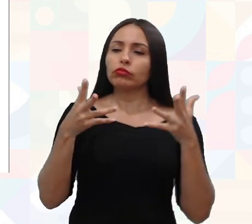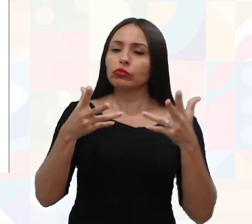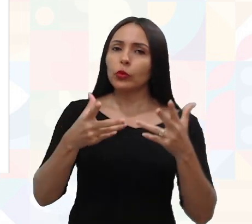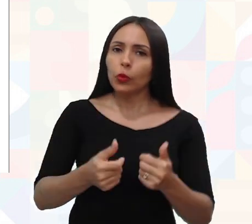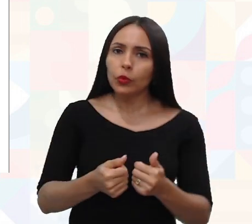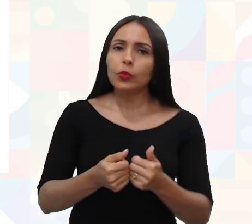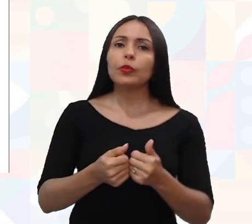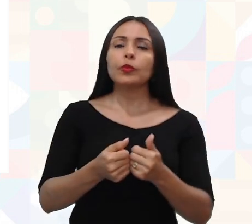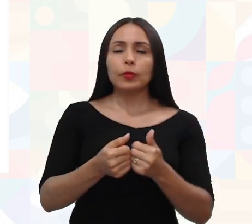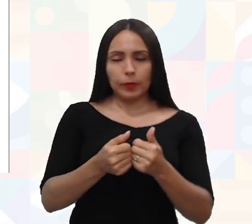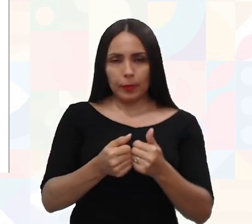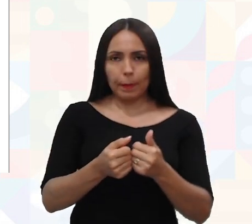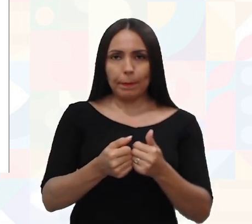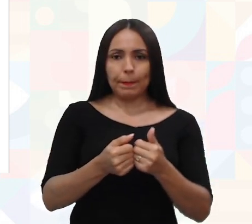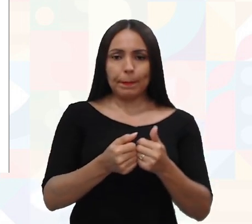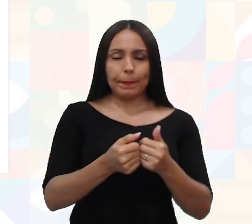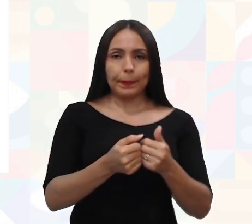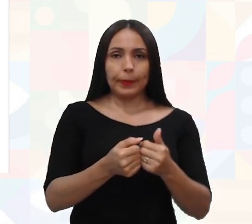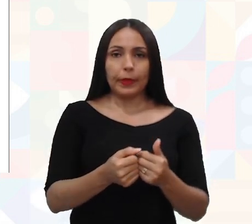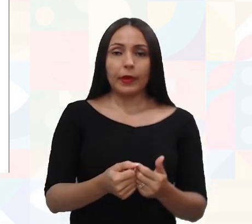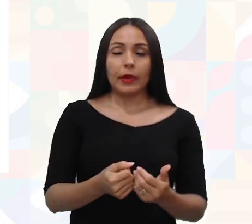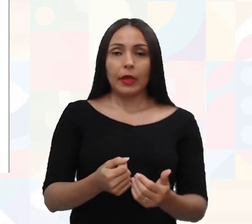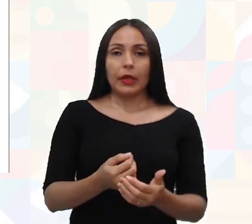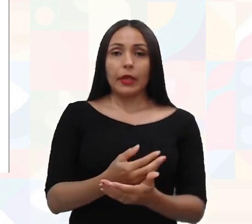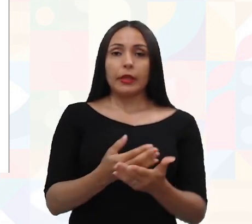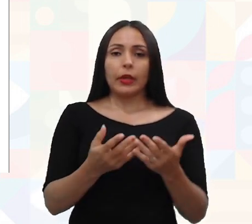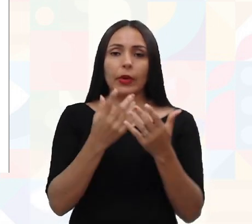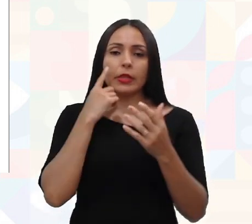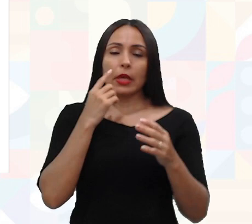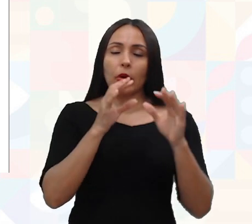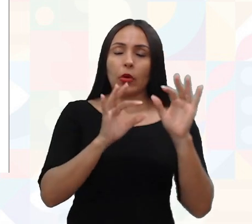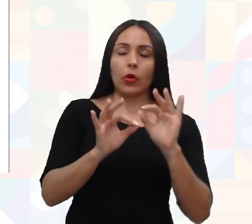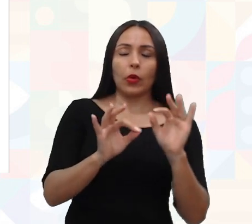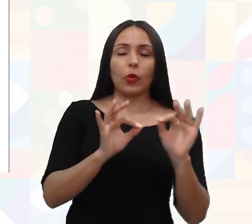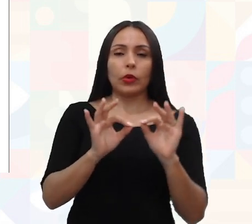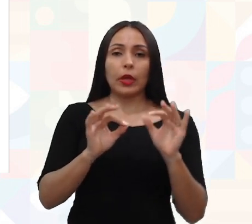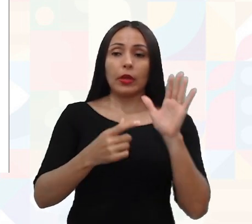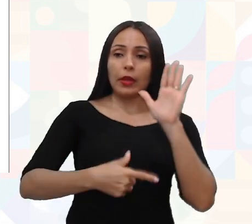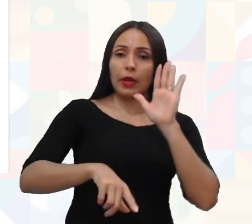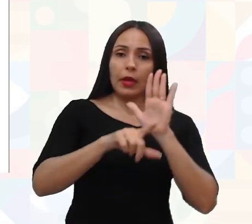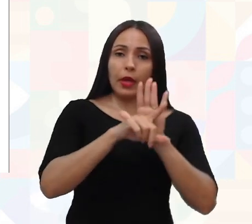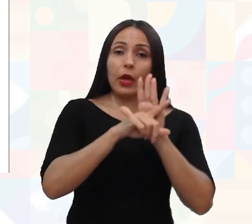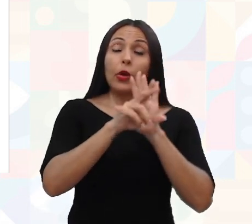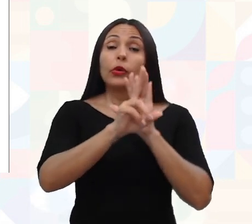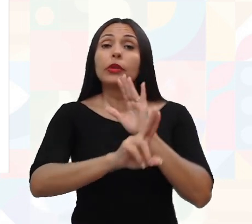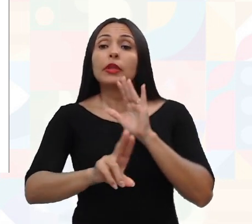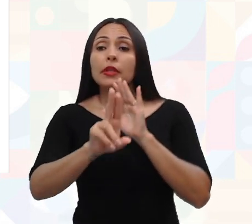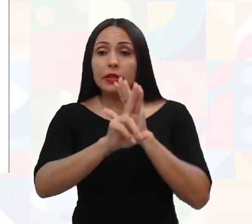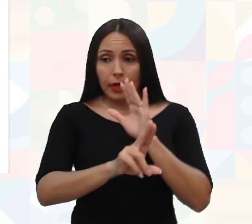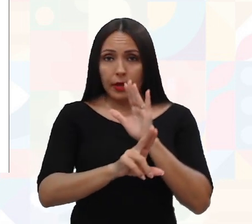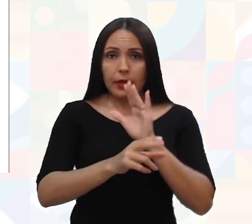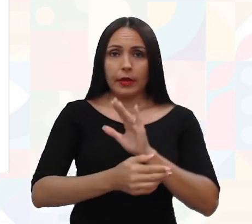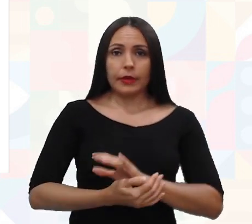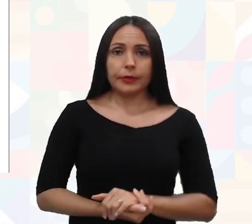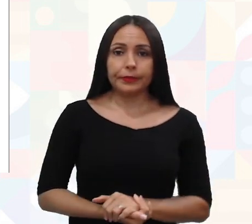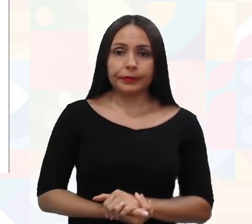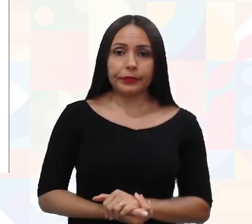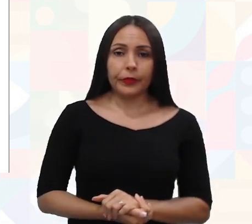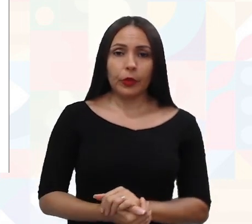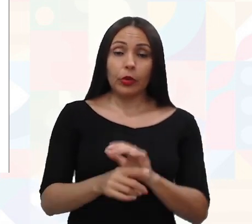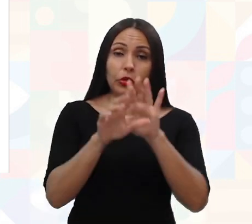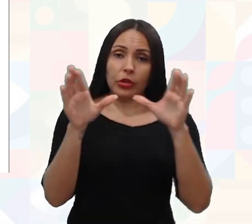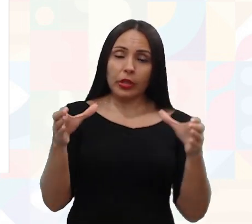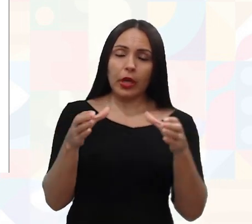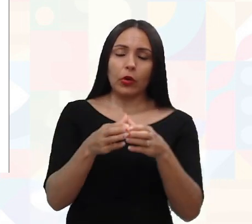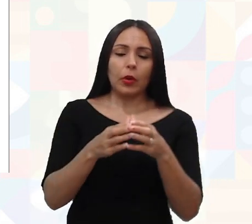todo, né? Então, essa é uma forma da lei da proximidade utilizada na decoração. Então, quando a gente agrupa